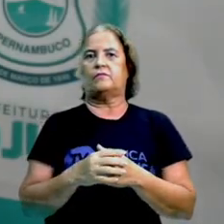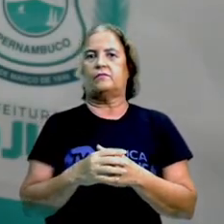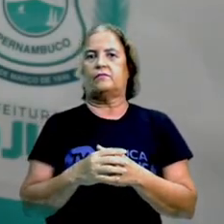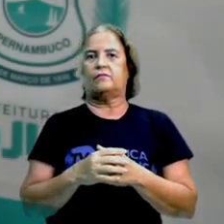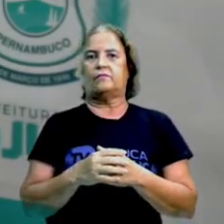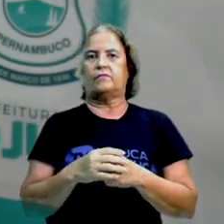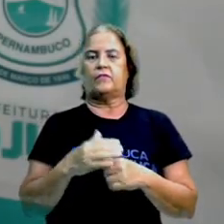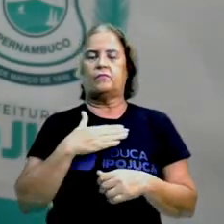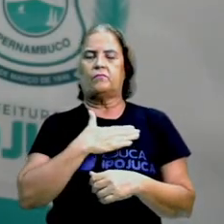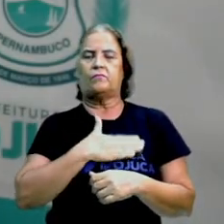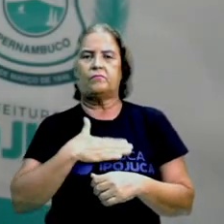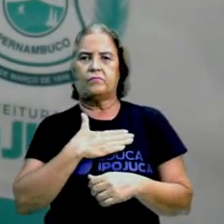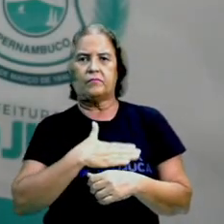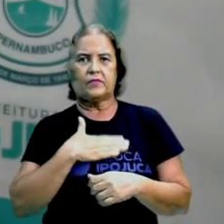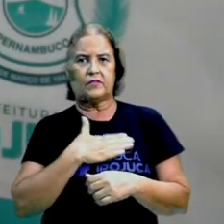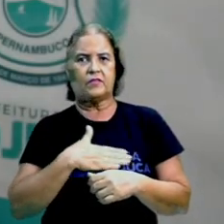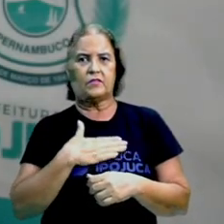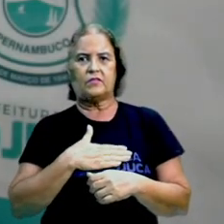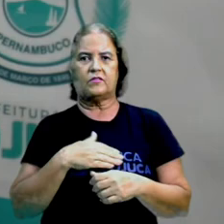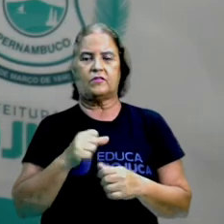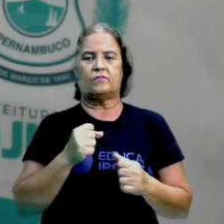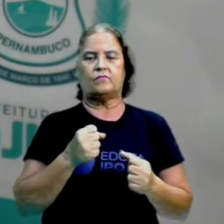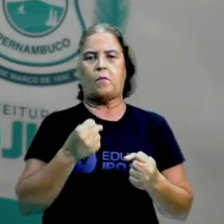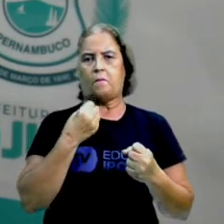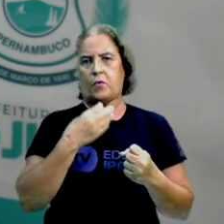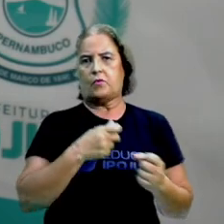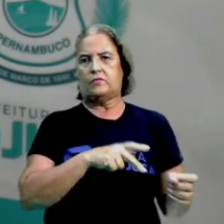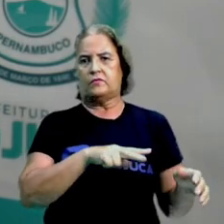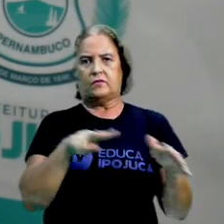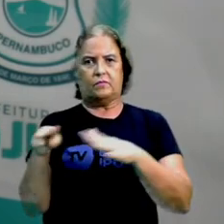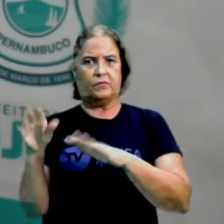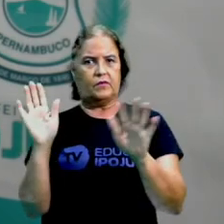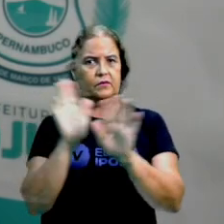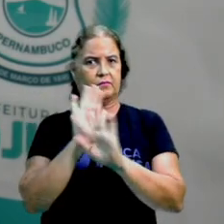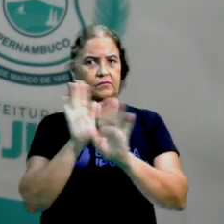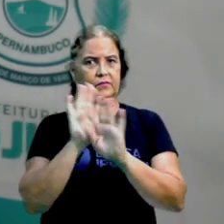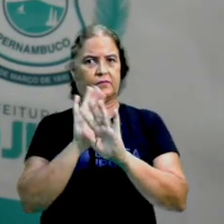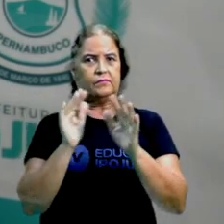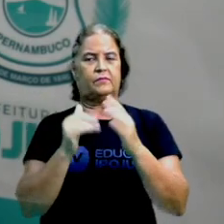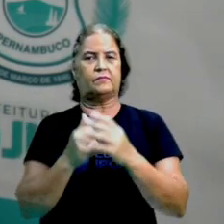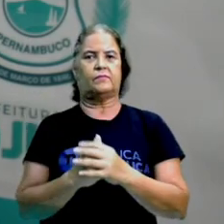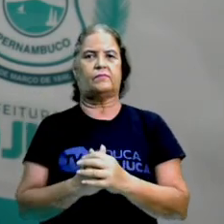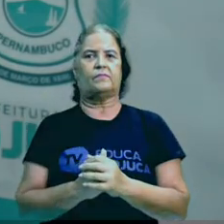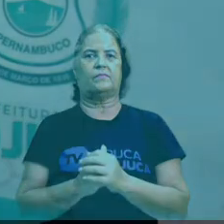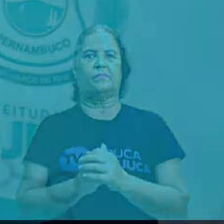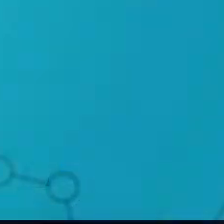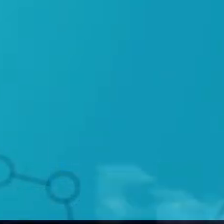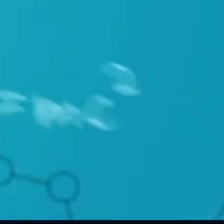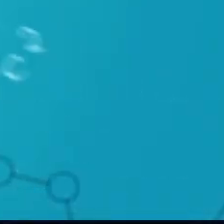desafio. Foi um prazer, pessoal. Tenha uma excelente semana. Bye, bye, students!